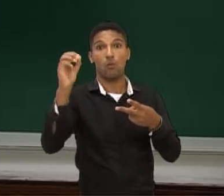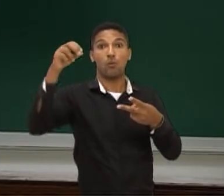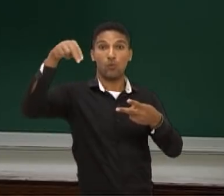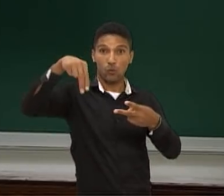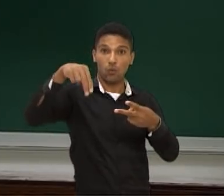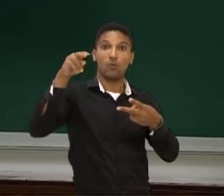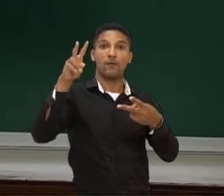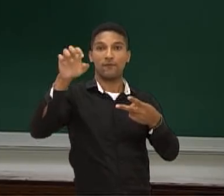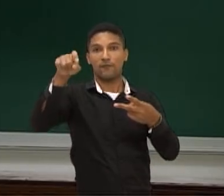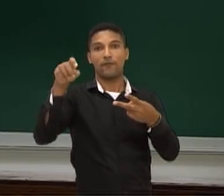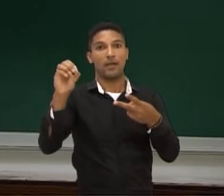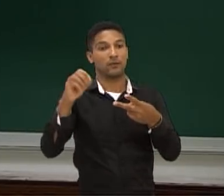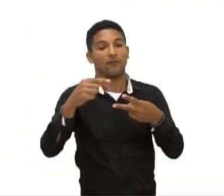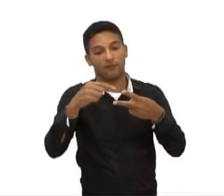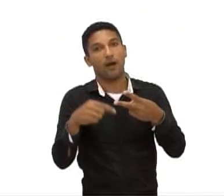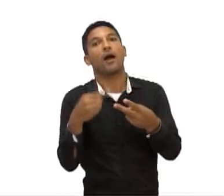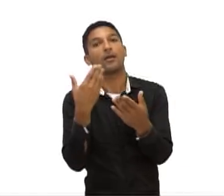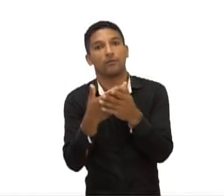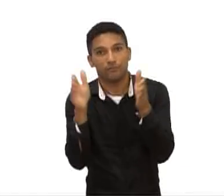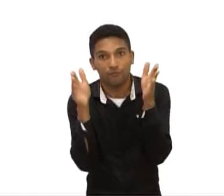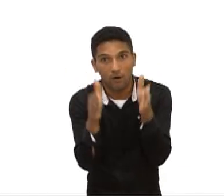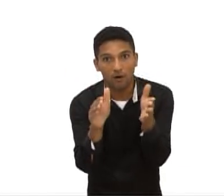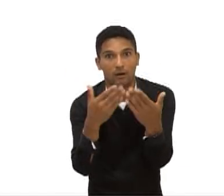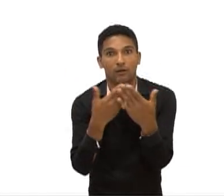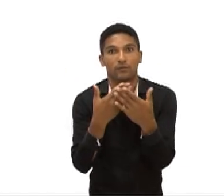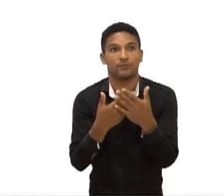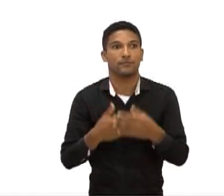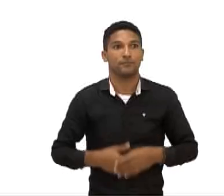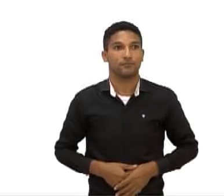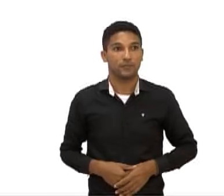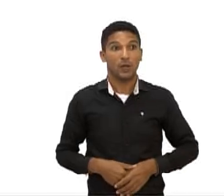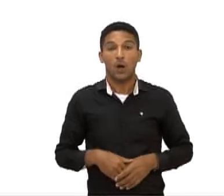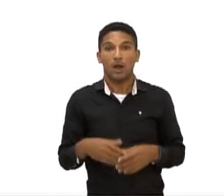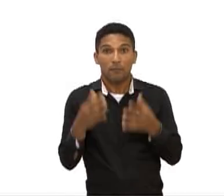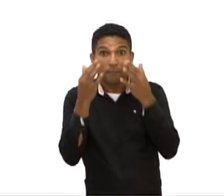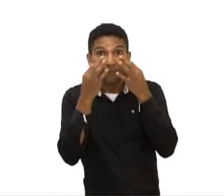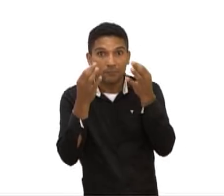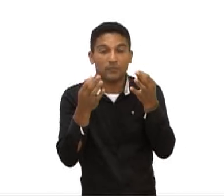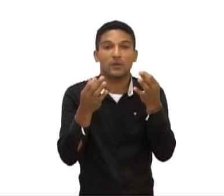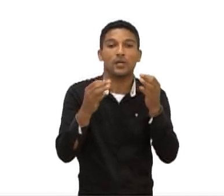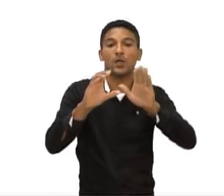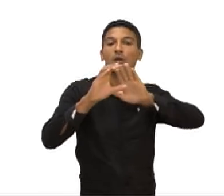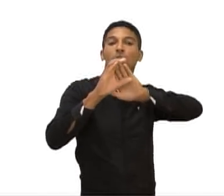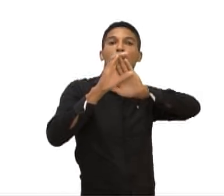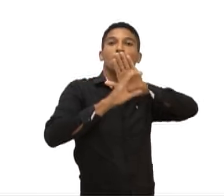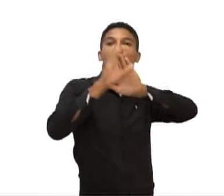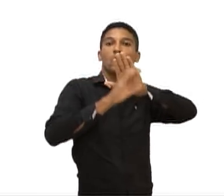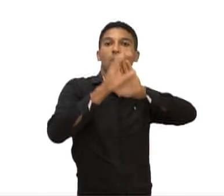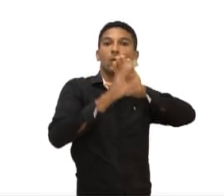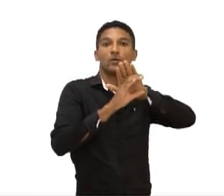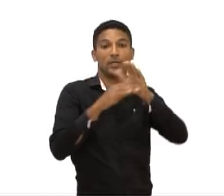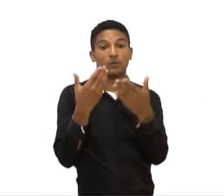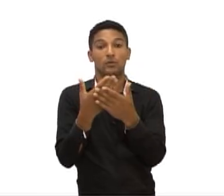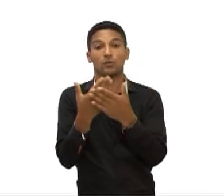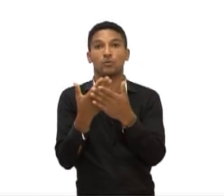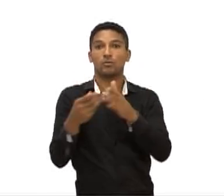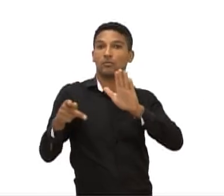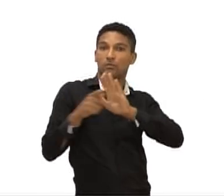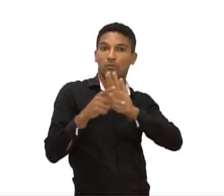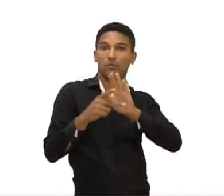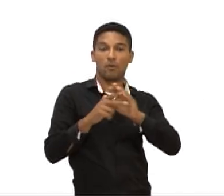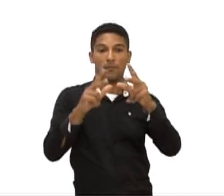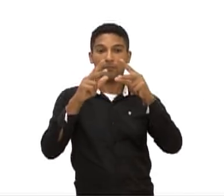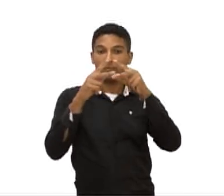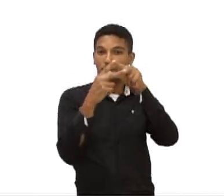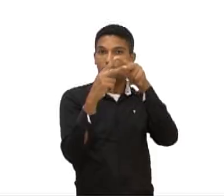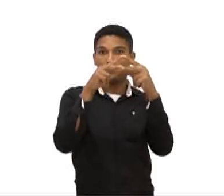tema. Então, outro conceito, prestem atenção aí em casa, outro conceito, tá? Sobre o estudo de polígonos, que se refere à